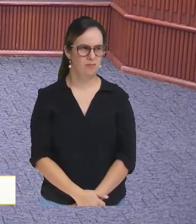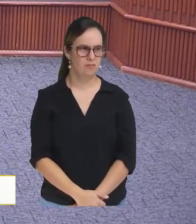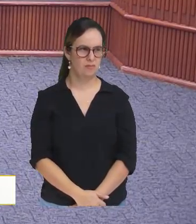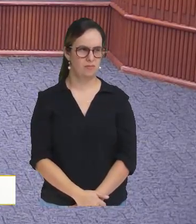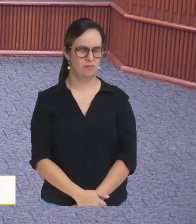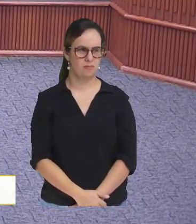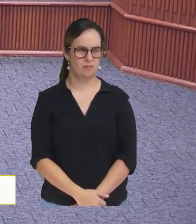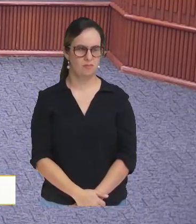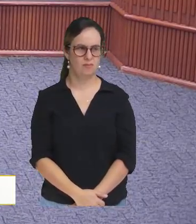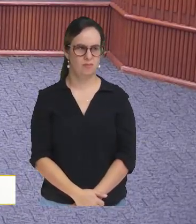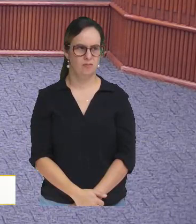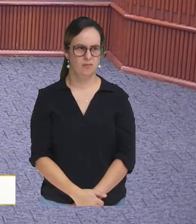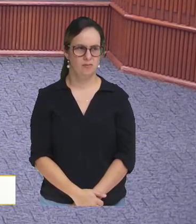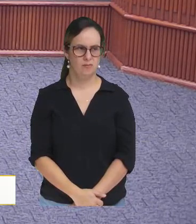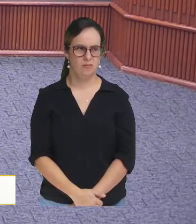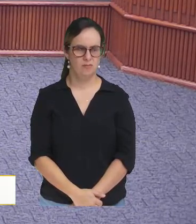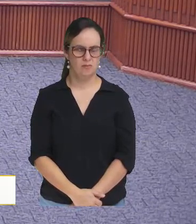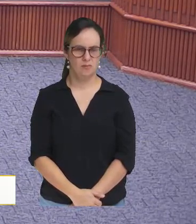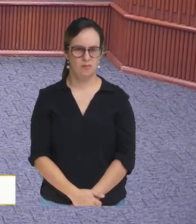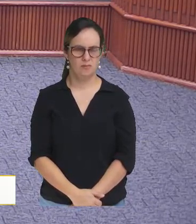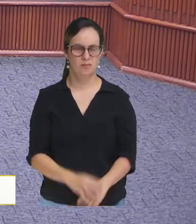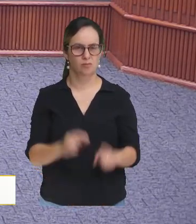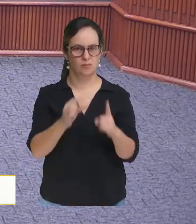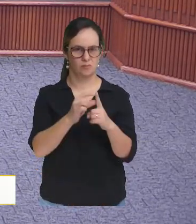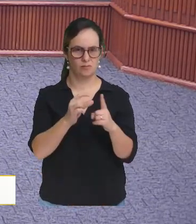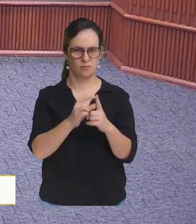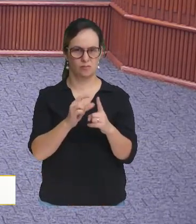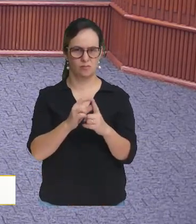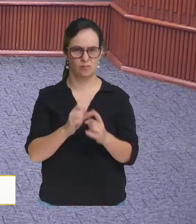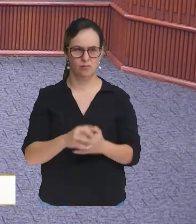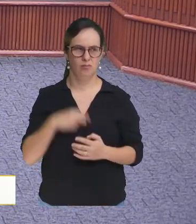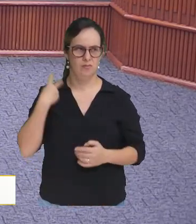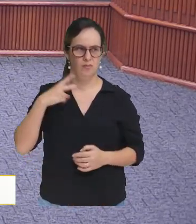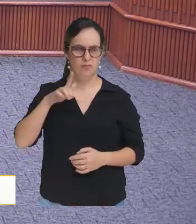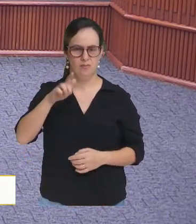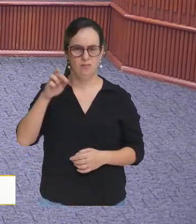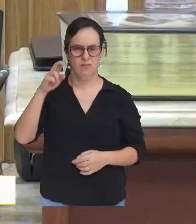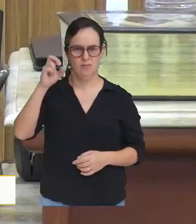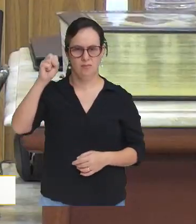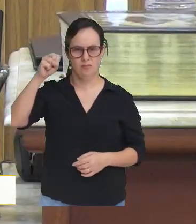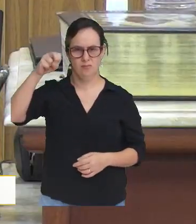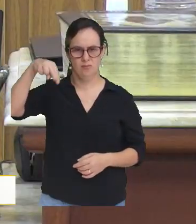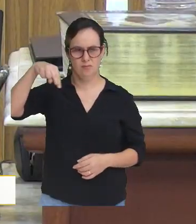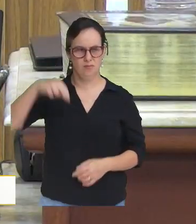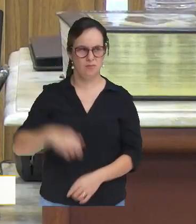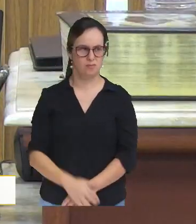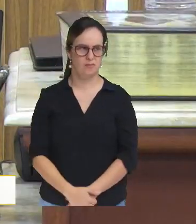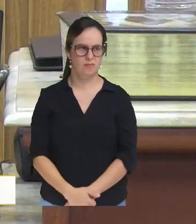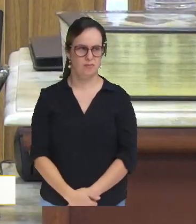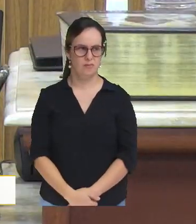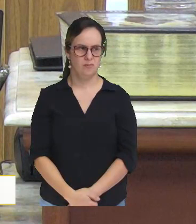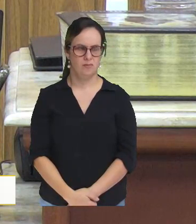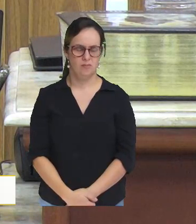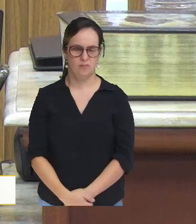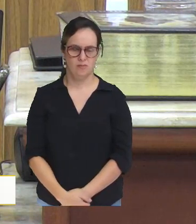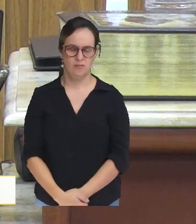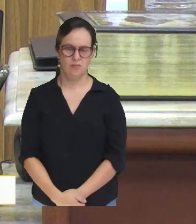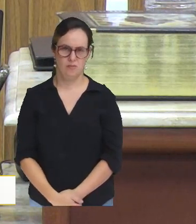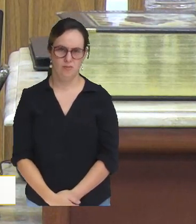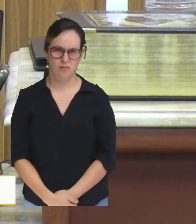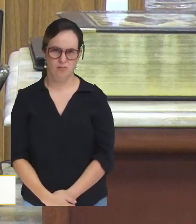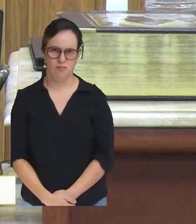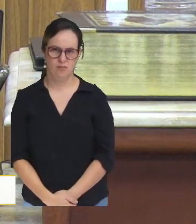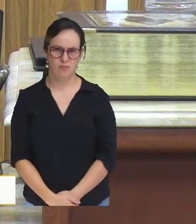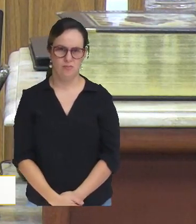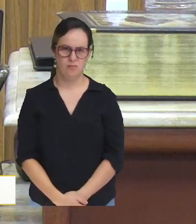senhor, solicitar a palavra. Com a palavra, o vereador Gerson Alves. Senhor presidente, tendo em vista essas informações que o